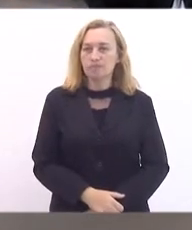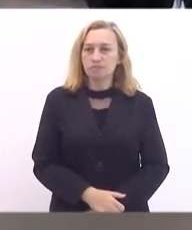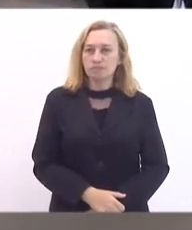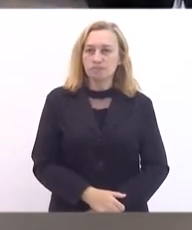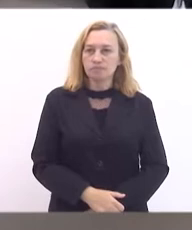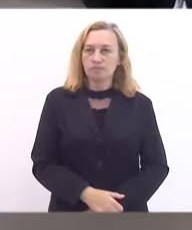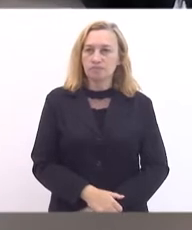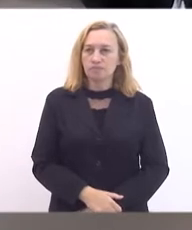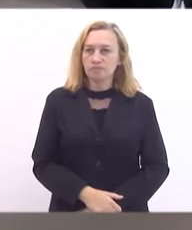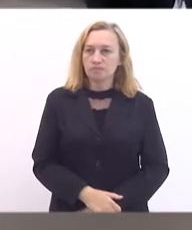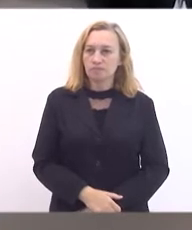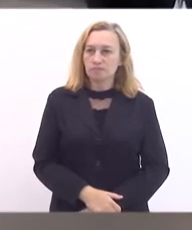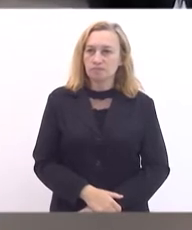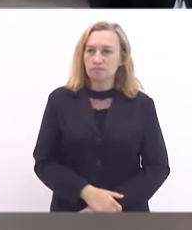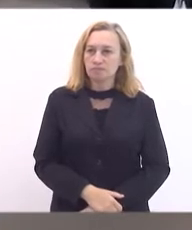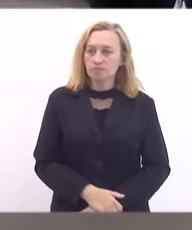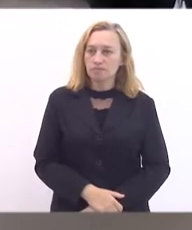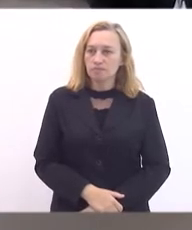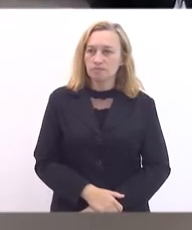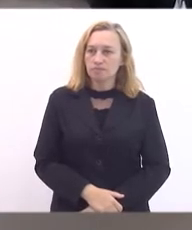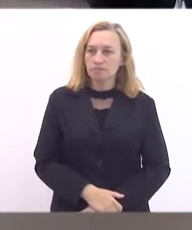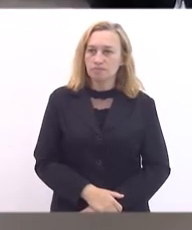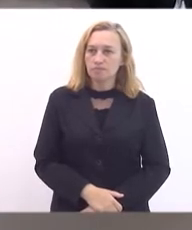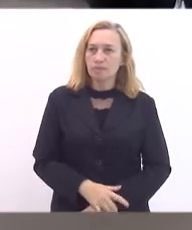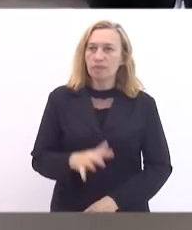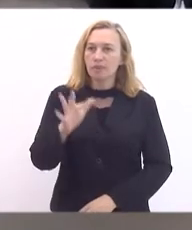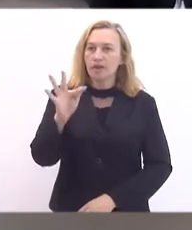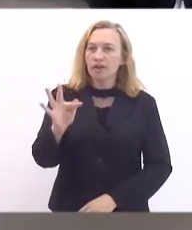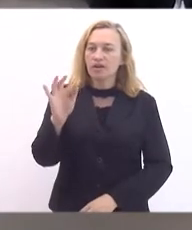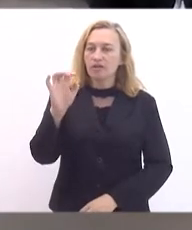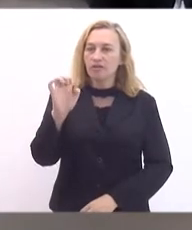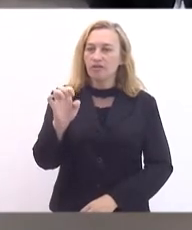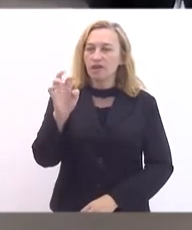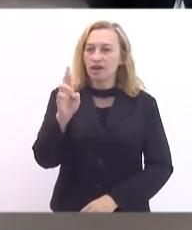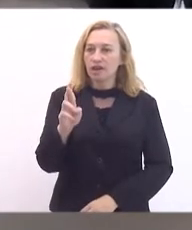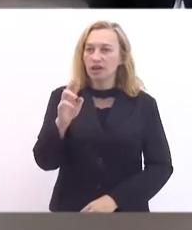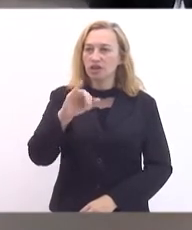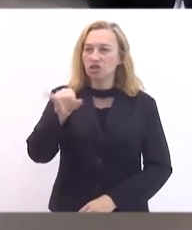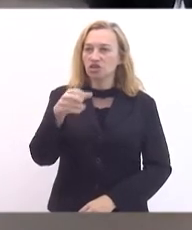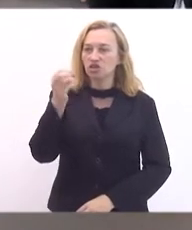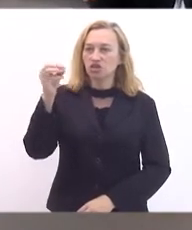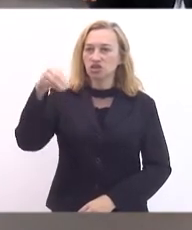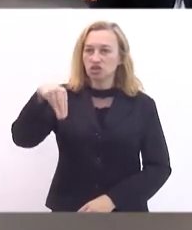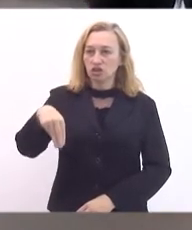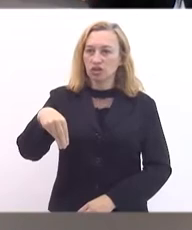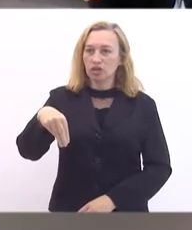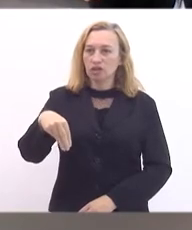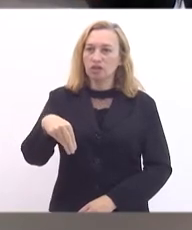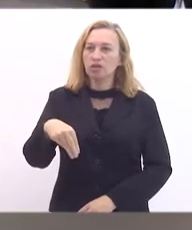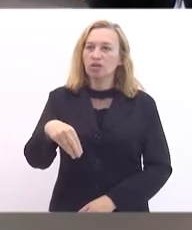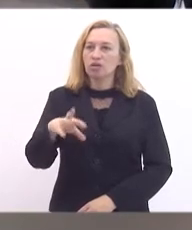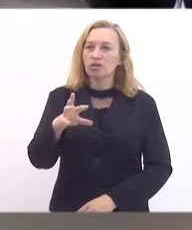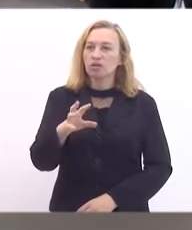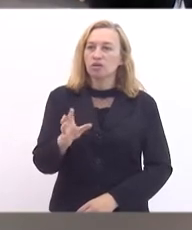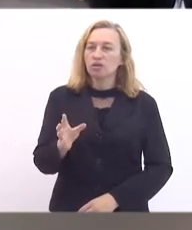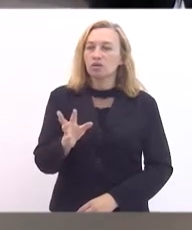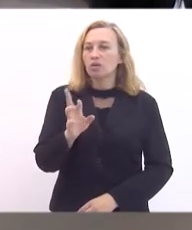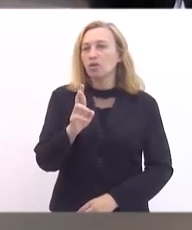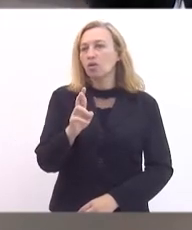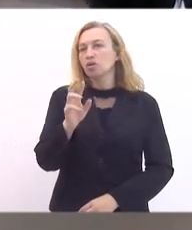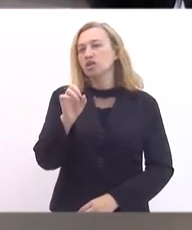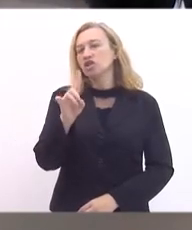vamos lá a prisão aqui já Rodrigo Barreto firjan Fusion Fusion